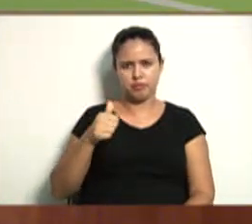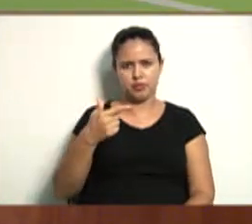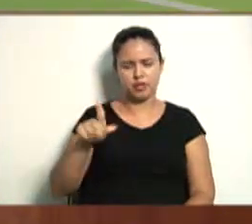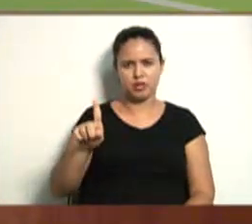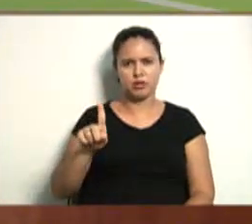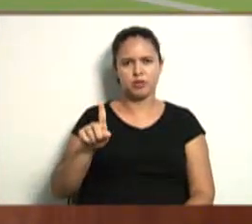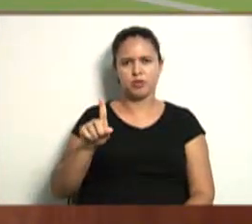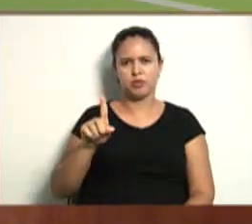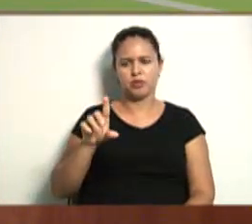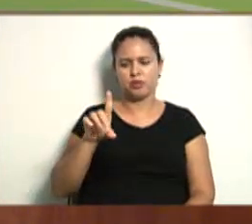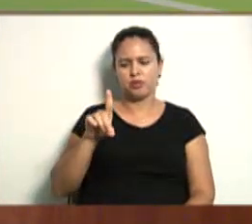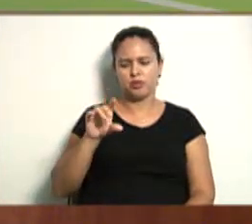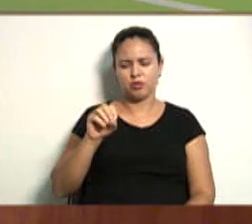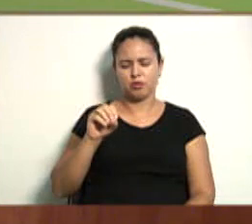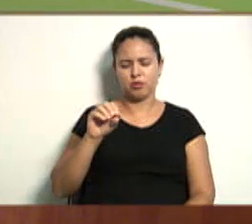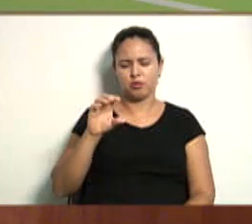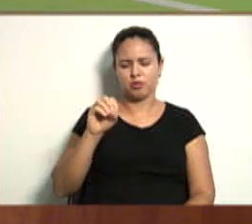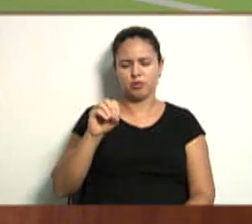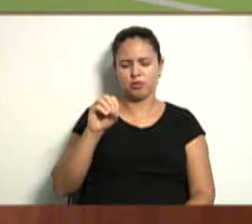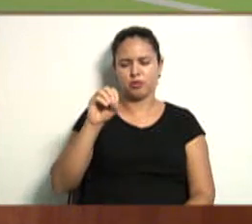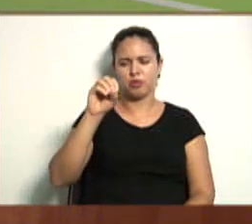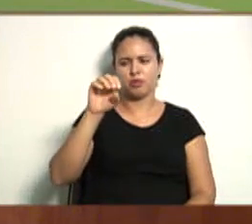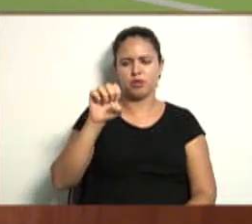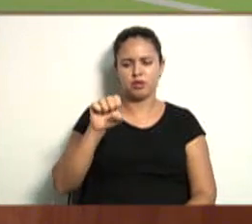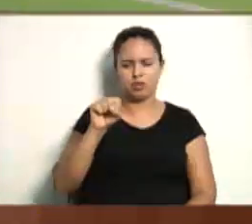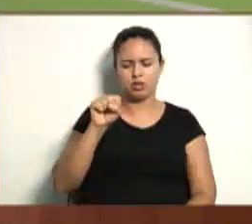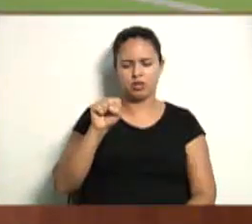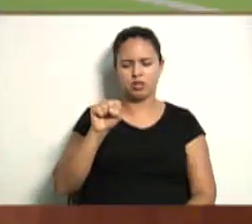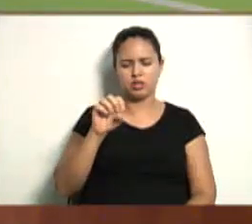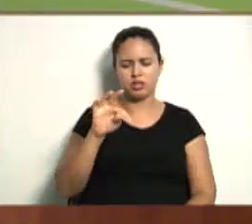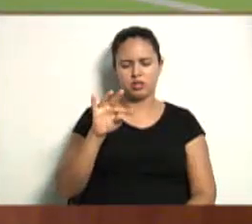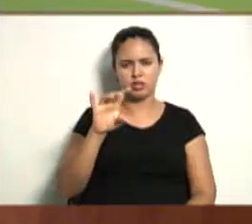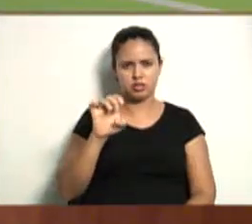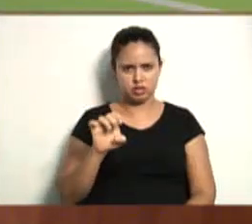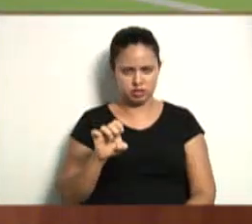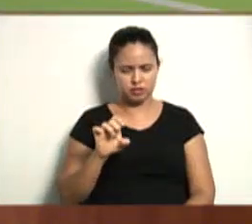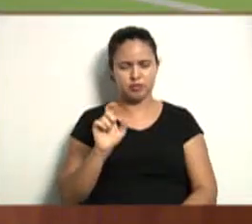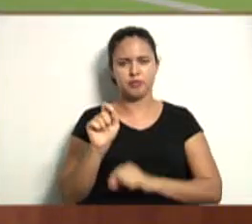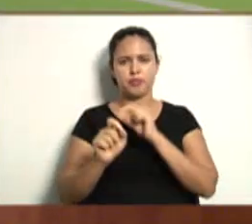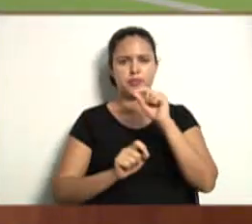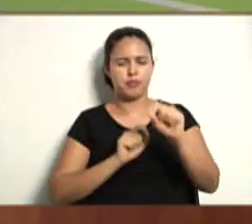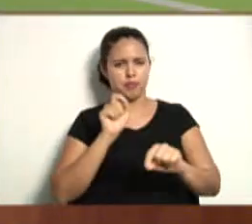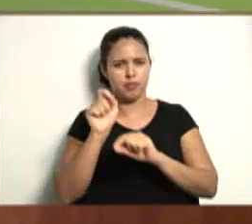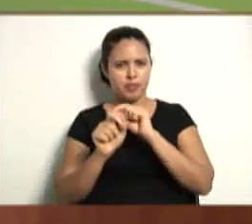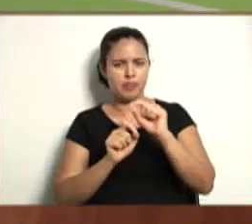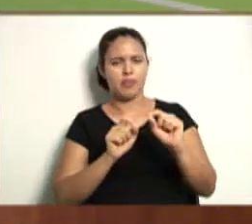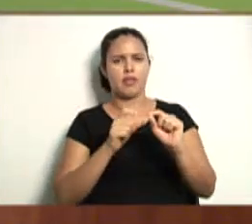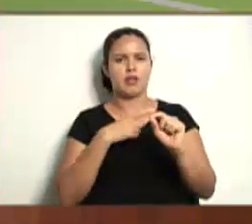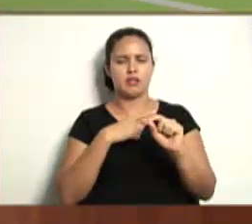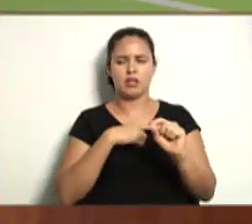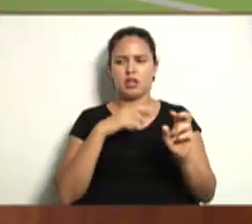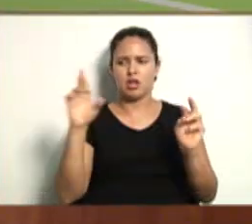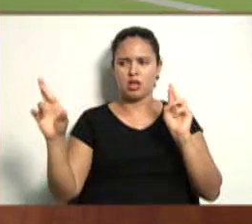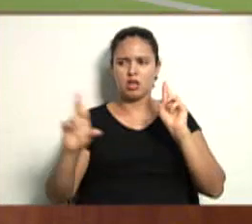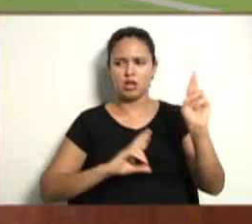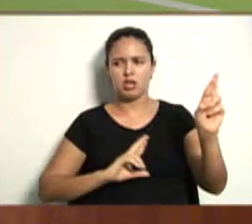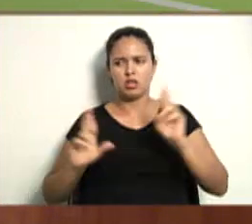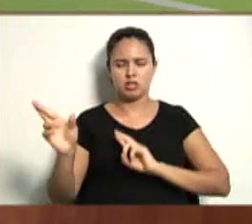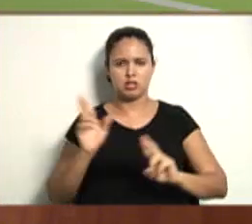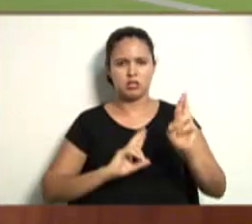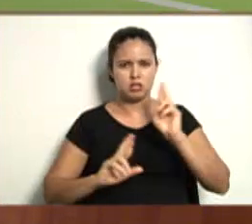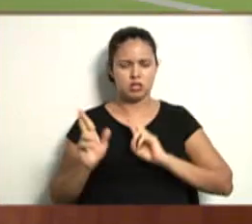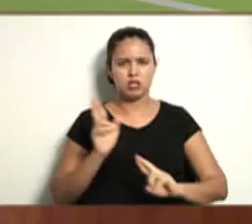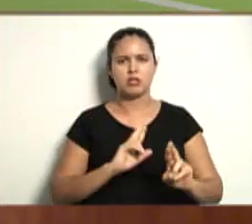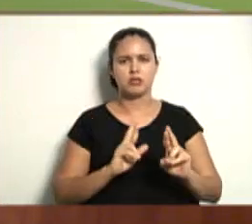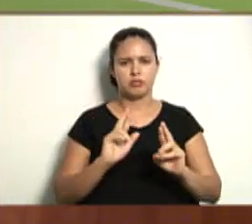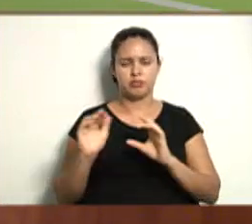precisando aqui, está dando umas olhadas aqui em outras respostas que os colegas deram aí